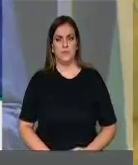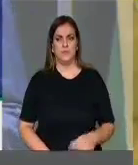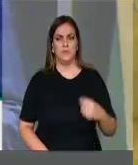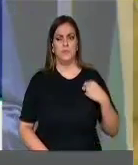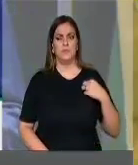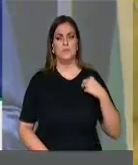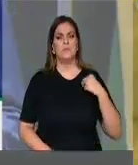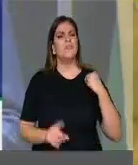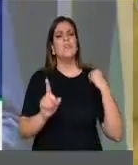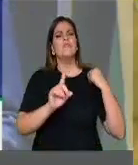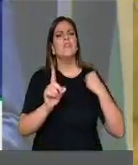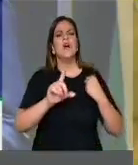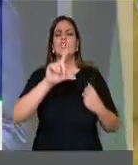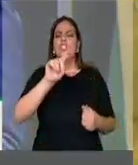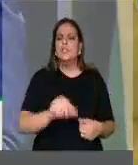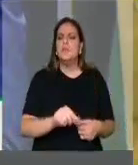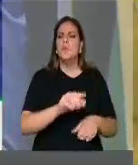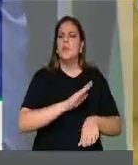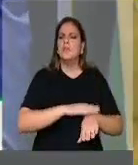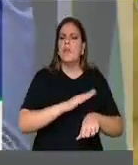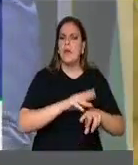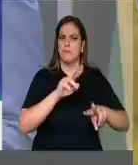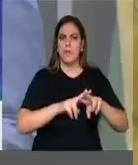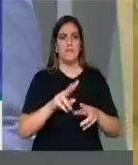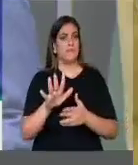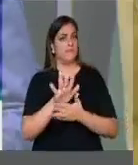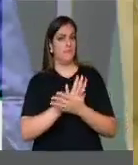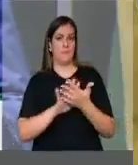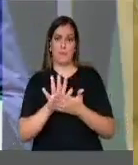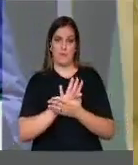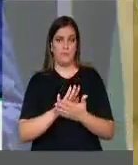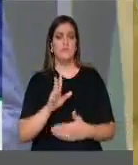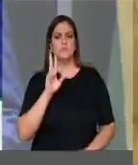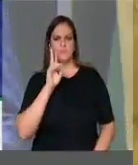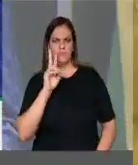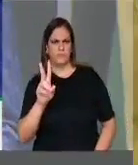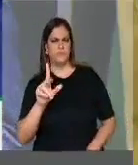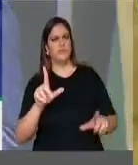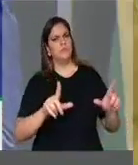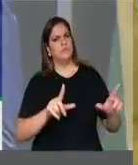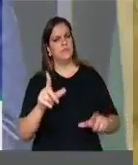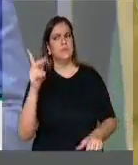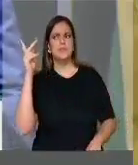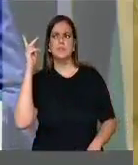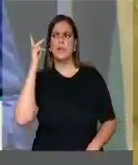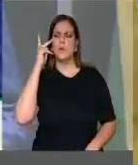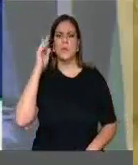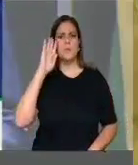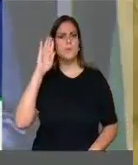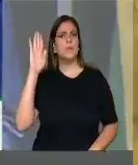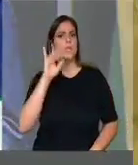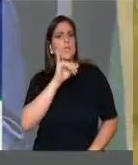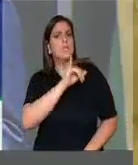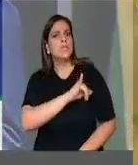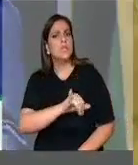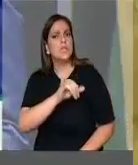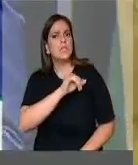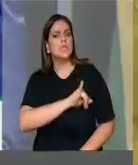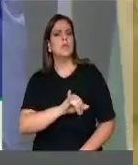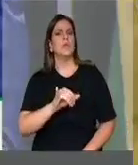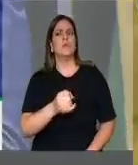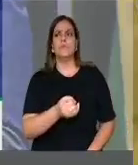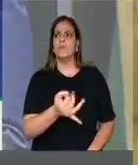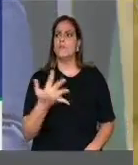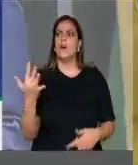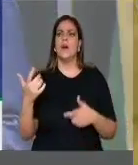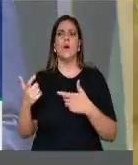pena atenuada. Nós temos acompanhado pelos noticiários no estado de São Paulo, de uma forma especial no estado do Rio de Janeiro e em muitas